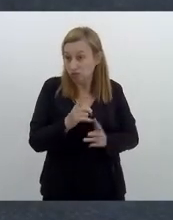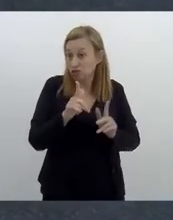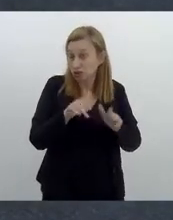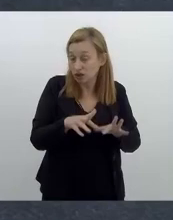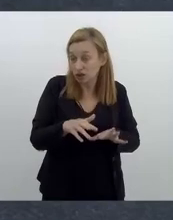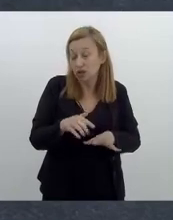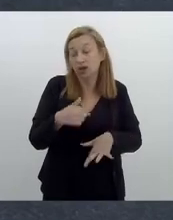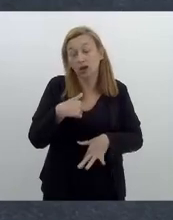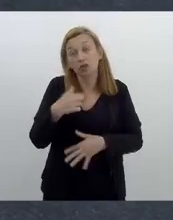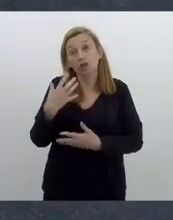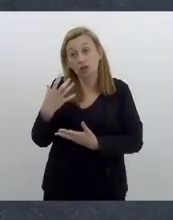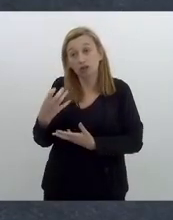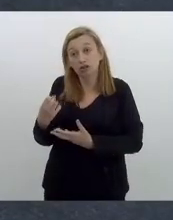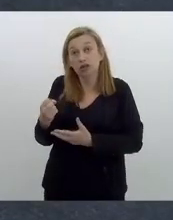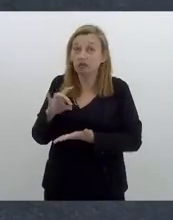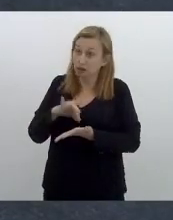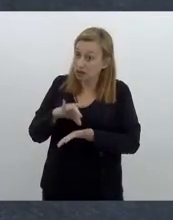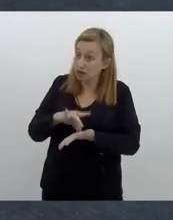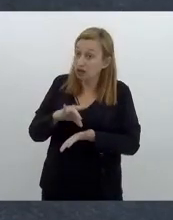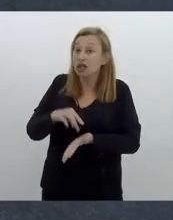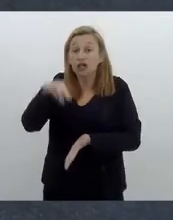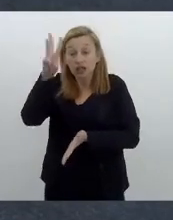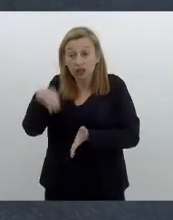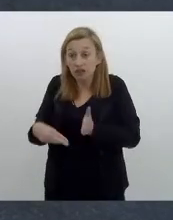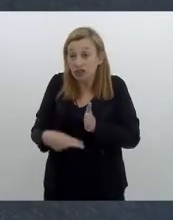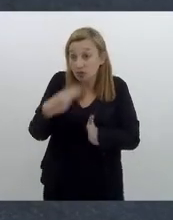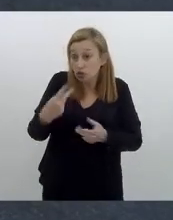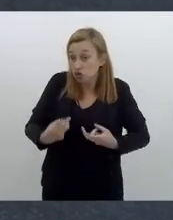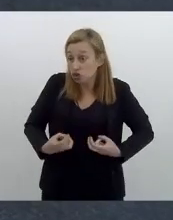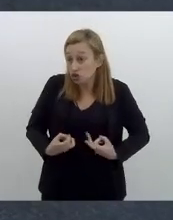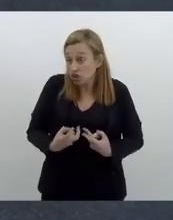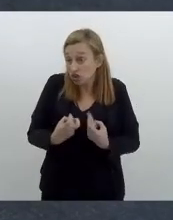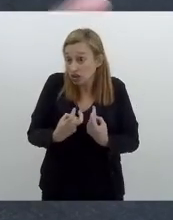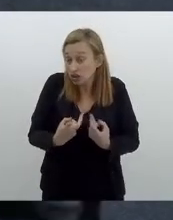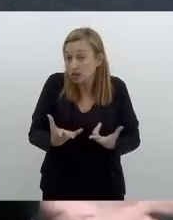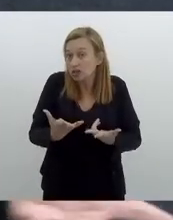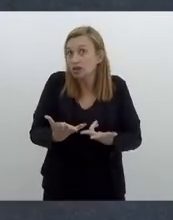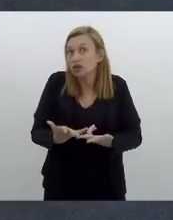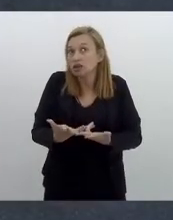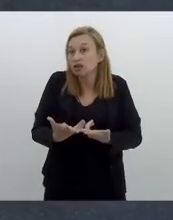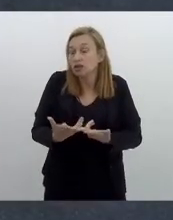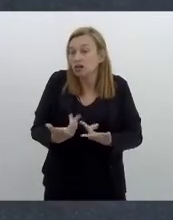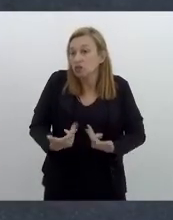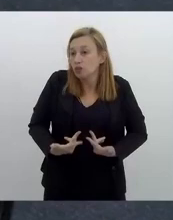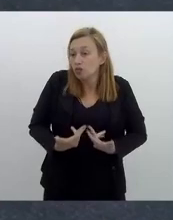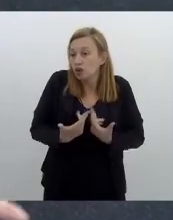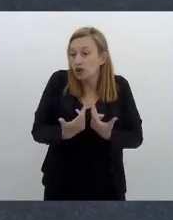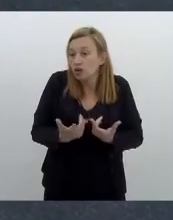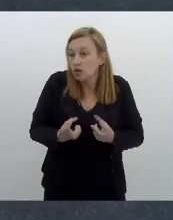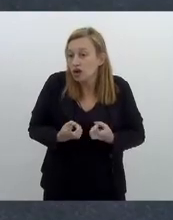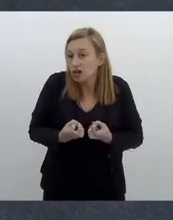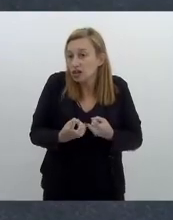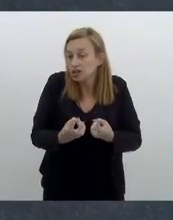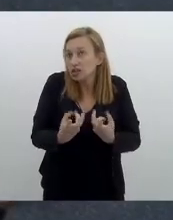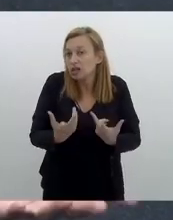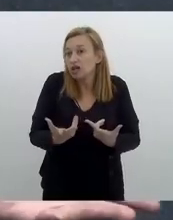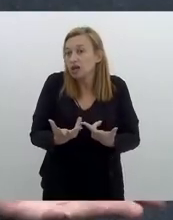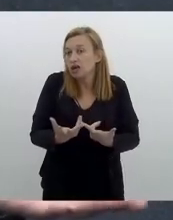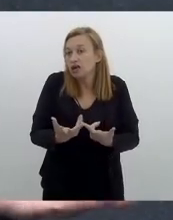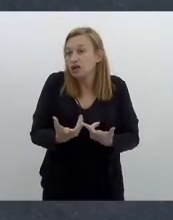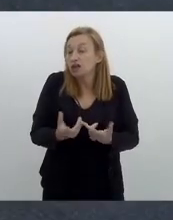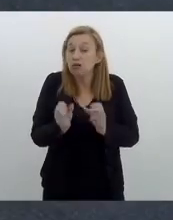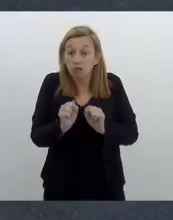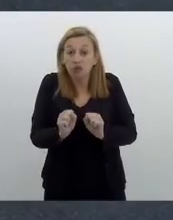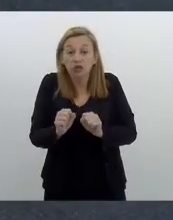considero Que realmente Quem fez uma cirurgia De câncer Está sem O câncer não é metástico Ele pode Estar